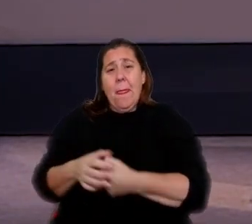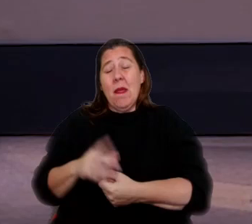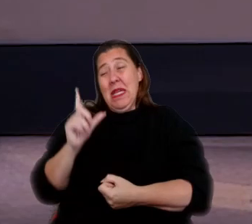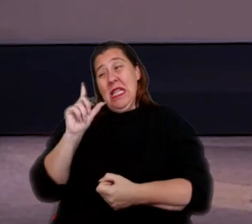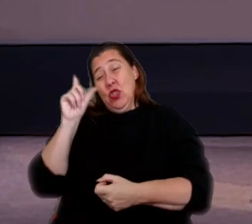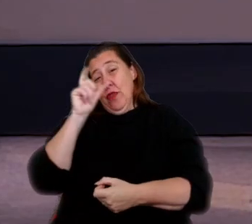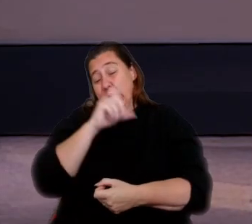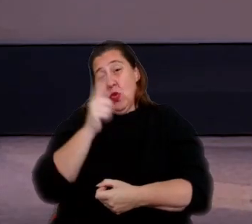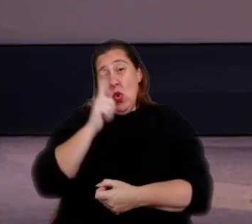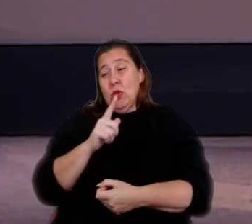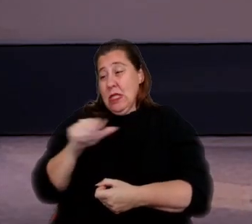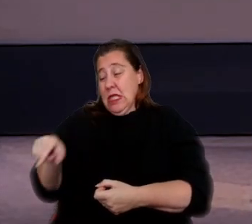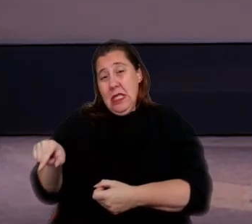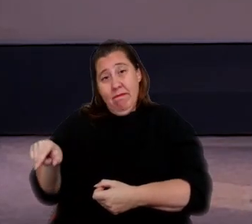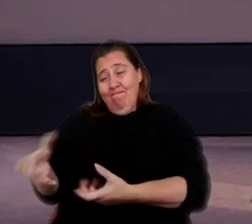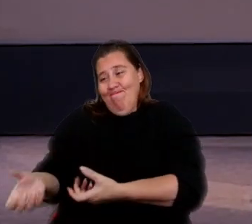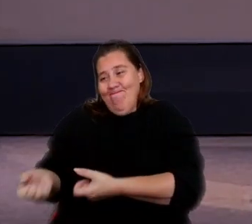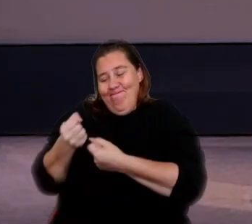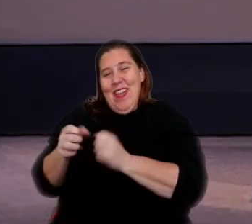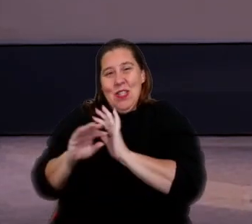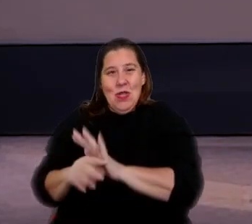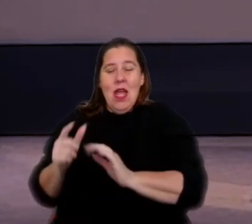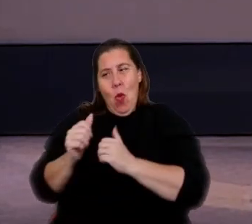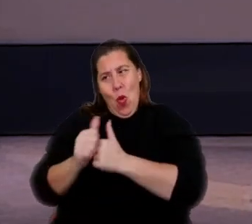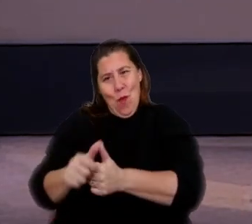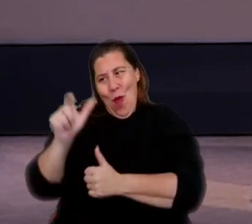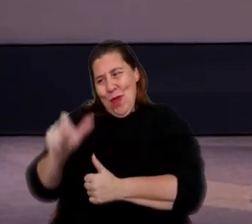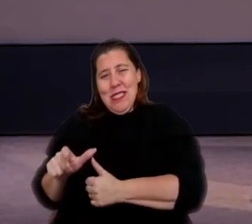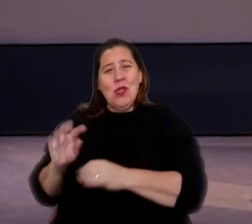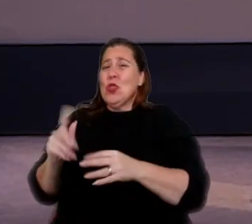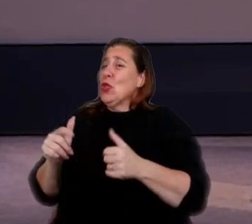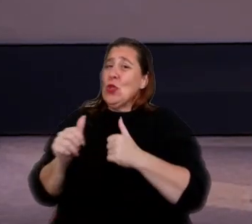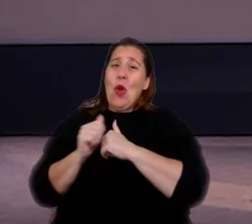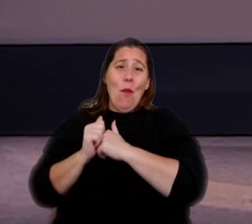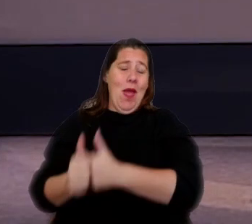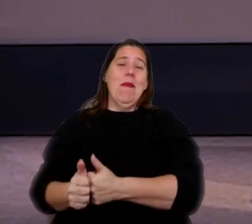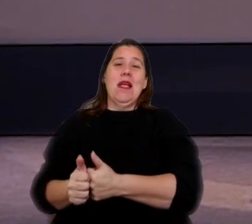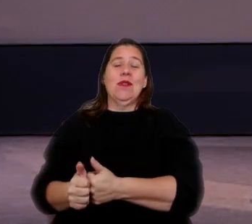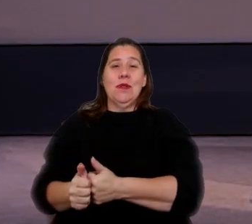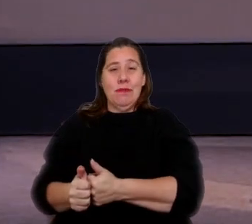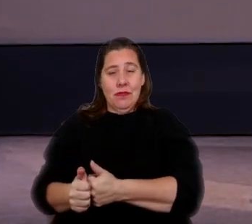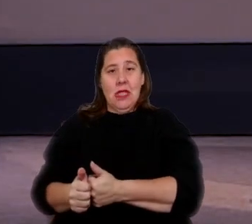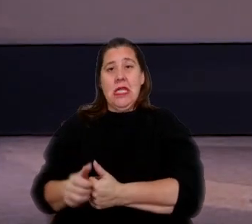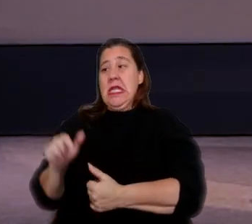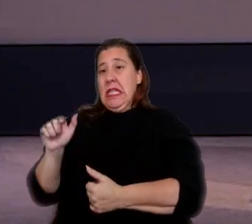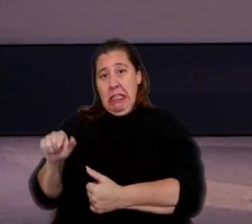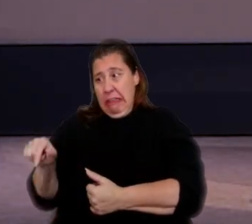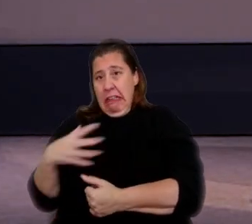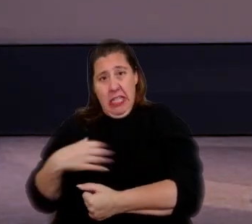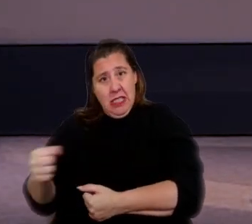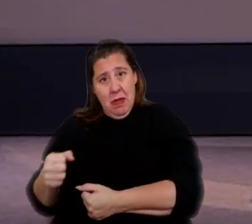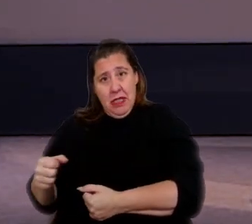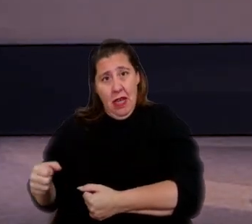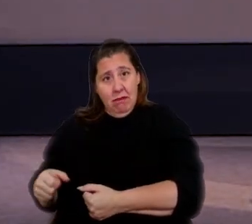é muito difícil. Eu acompanhei uma pessoa que tinha todo o acompanhamento possível. Queria